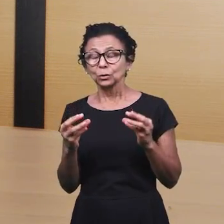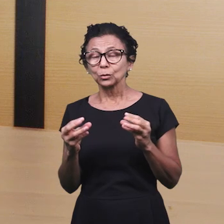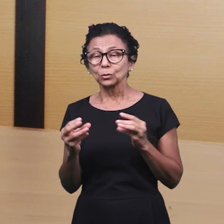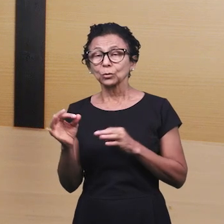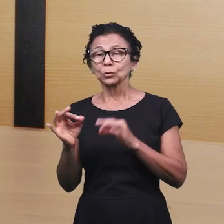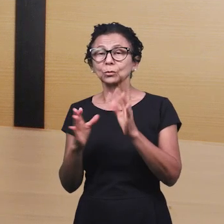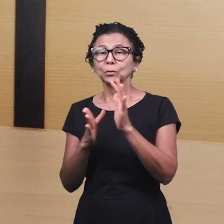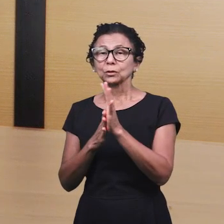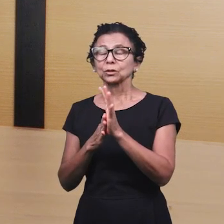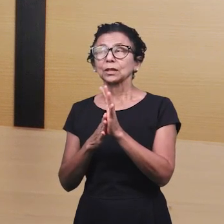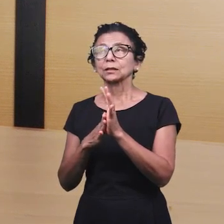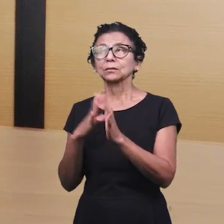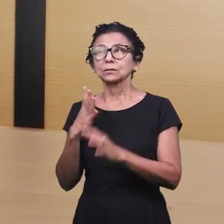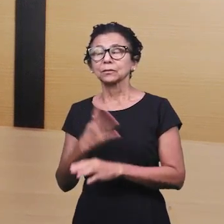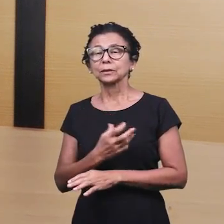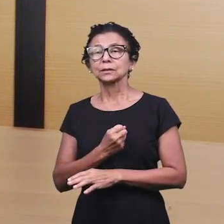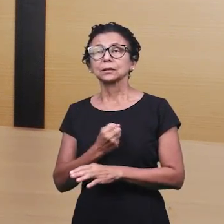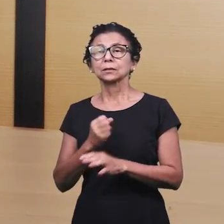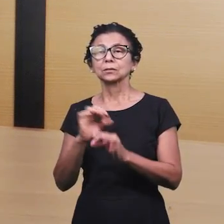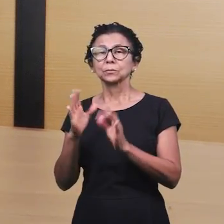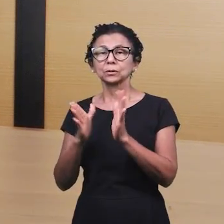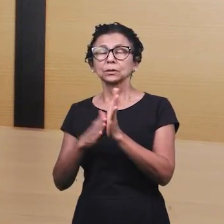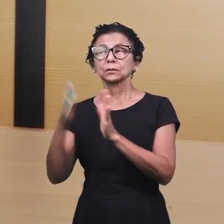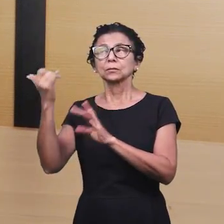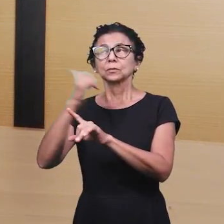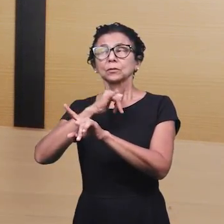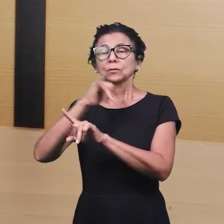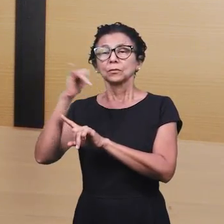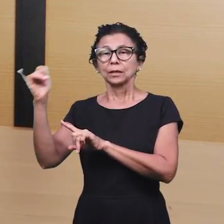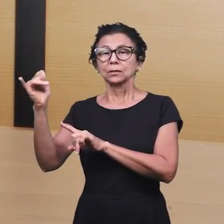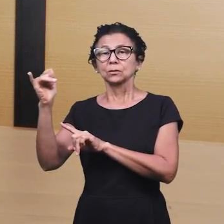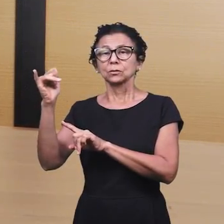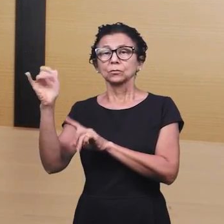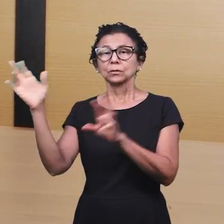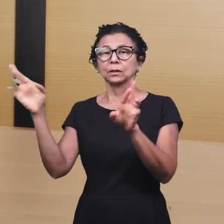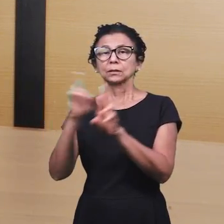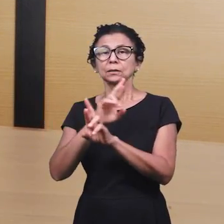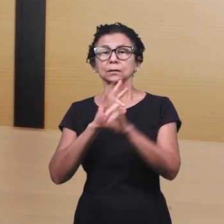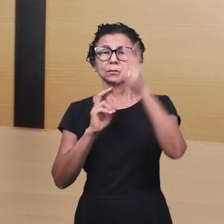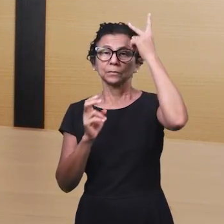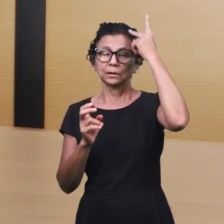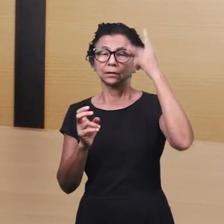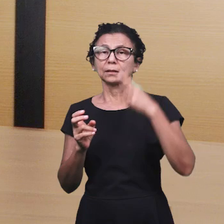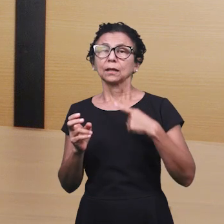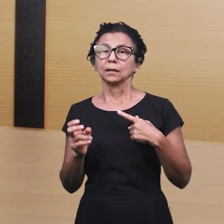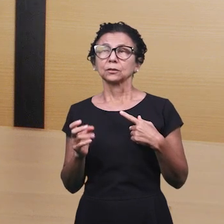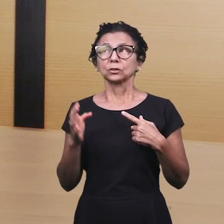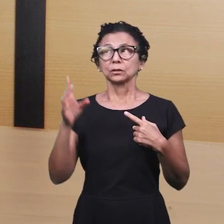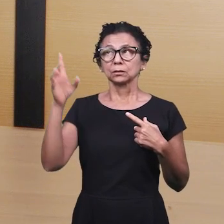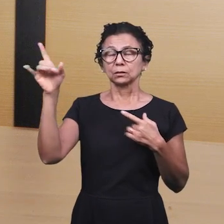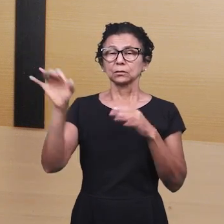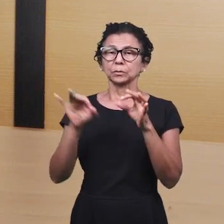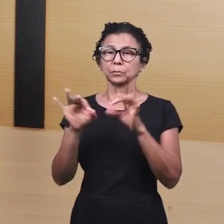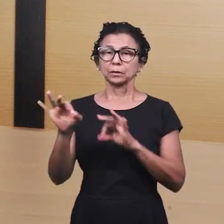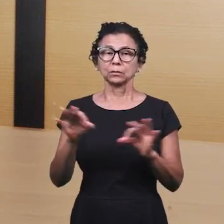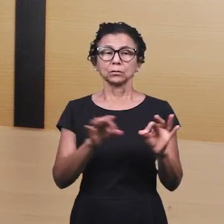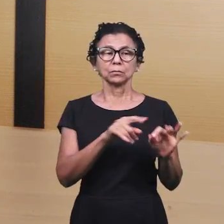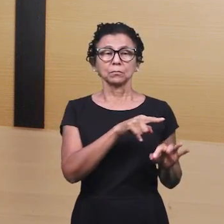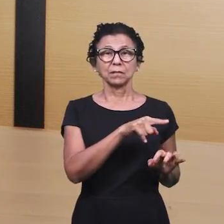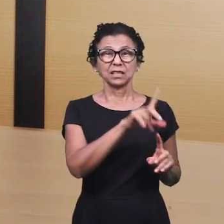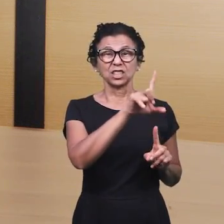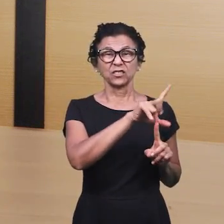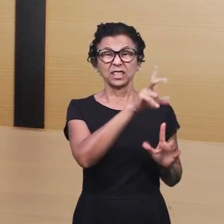Santo traçou, todo o projeto profético em relação ao homem. E dentro desse projeto dele, né, ele